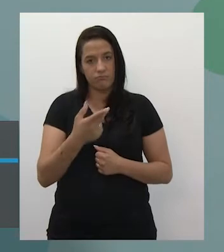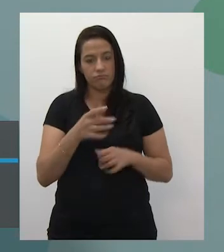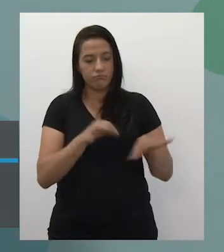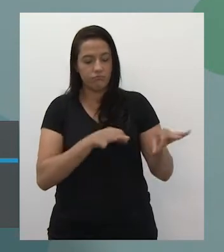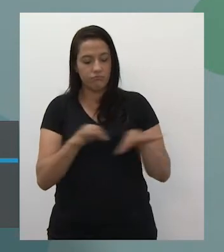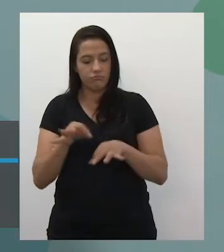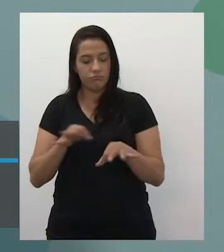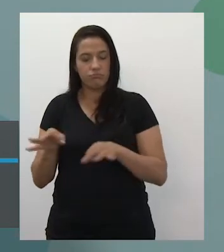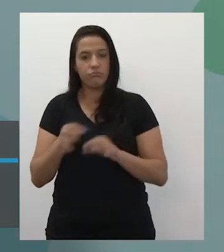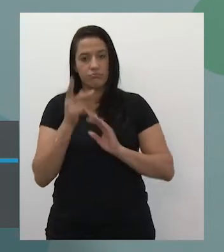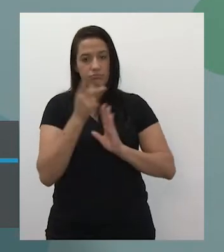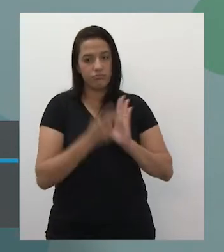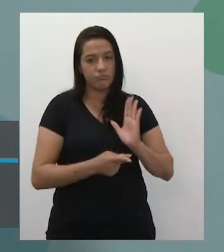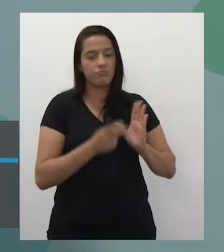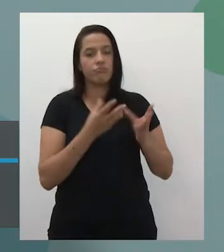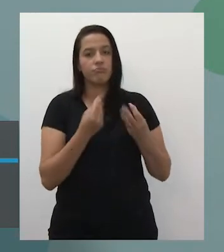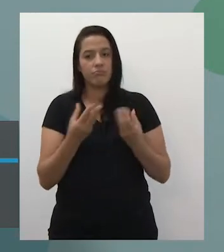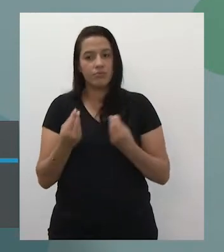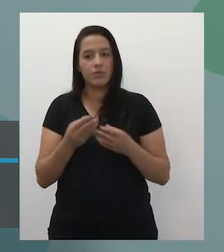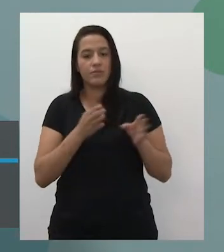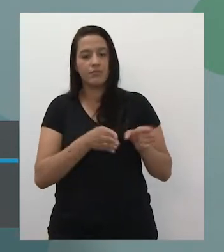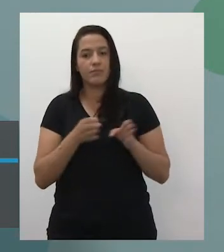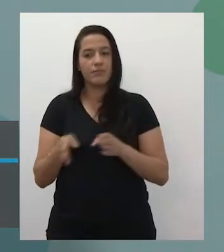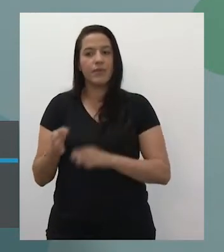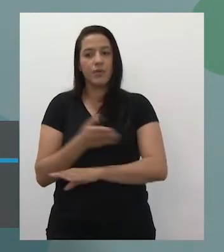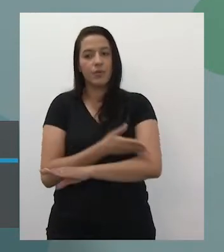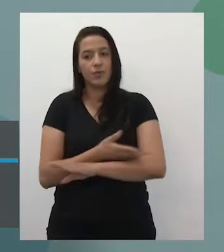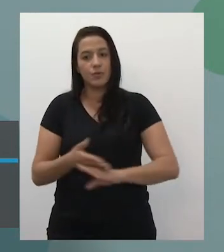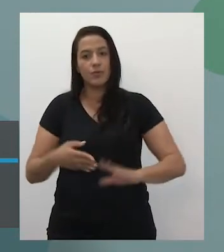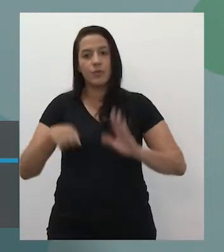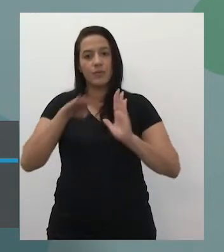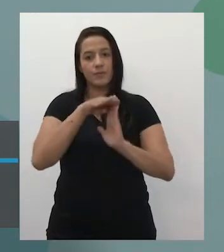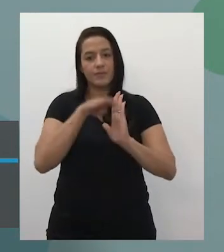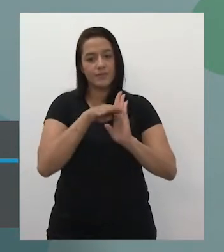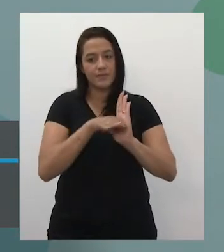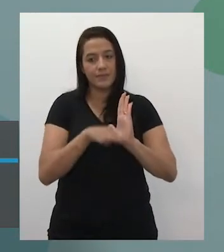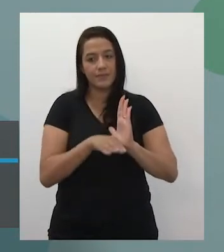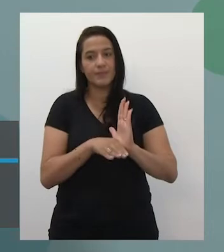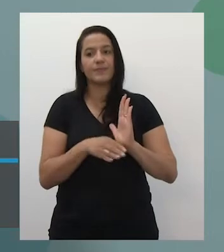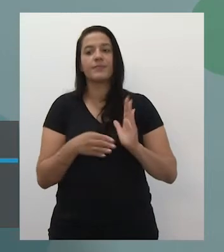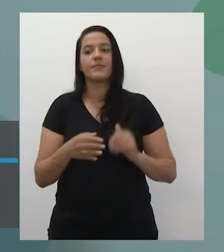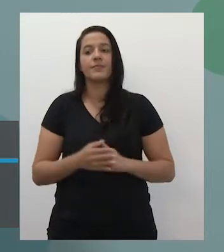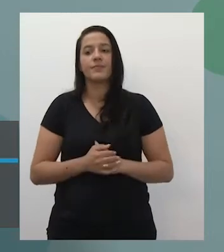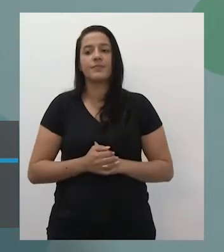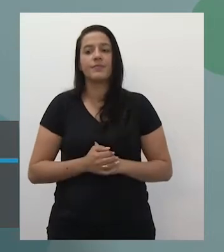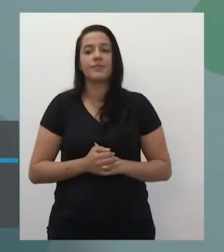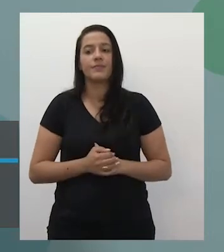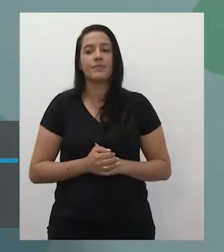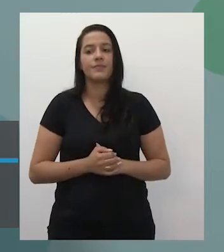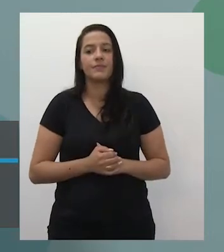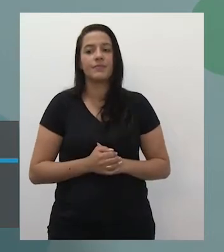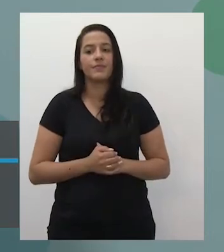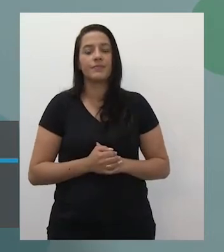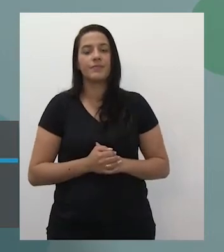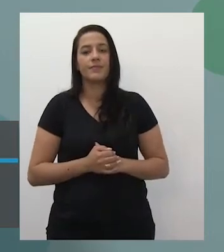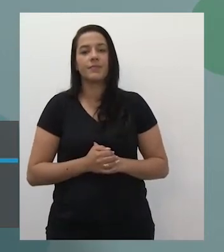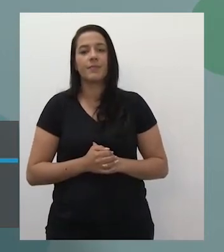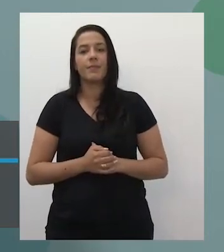muito importante, né, para que a gente dê conta de desenvolver aí a nossa autogestão. E eu tenho uma pergunta aqui em especial para a